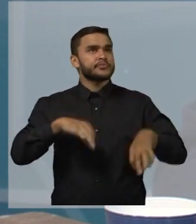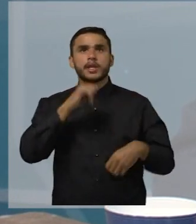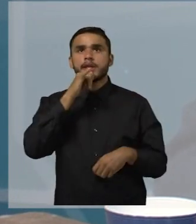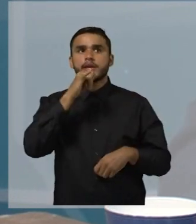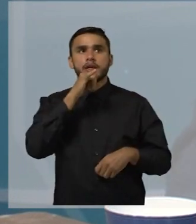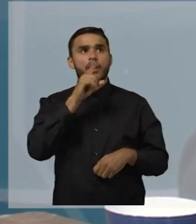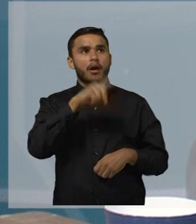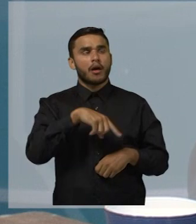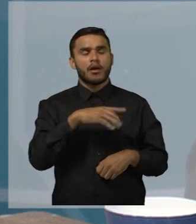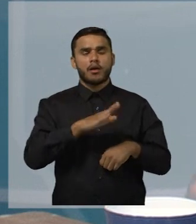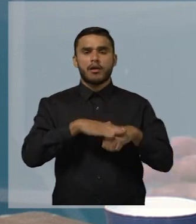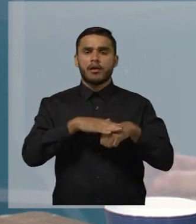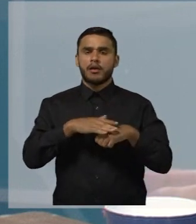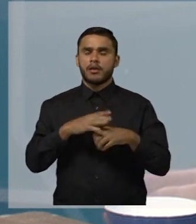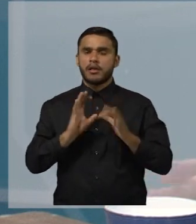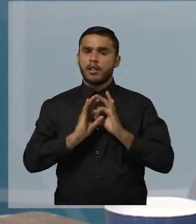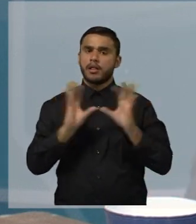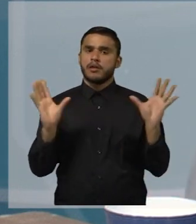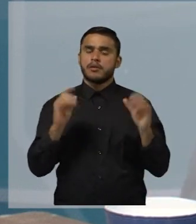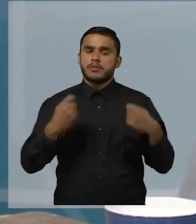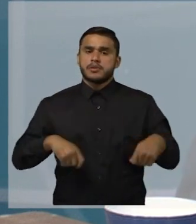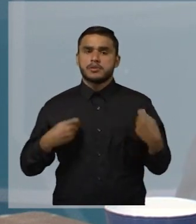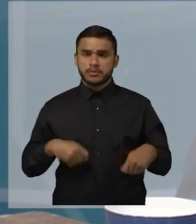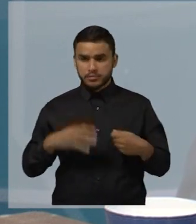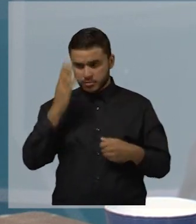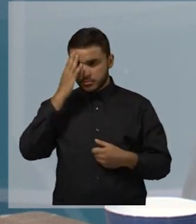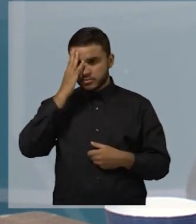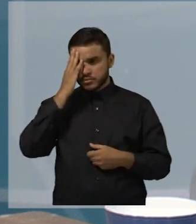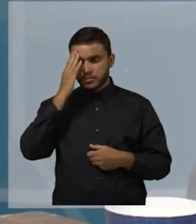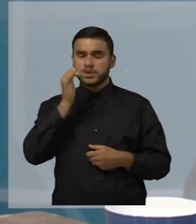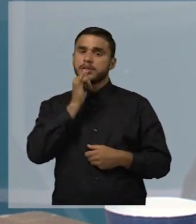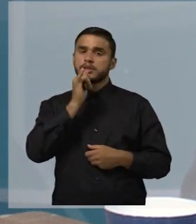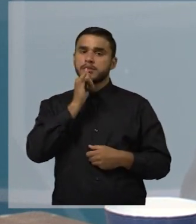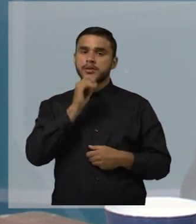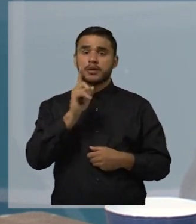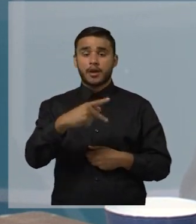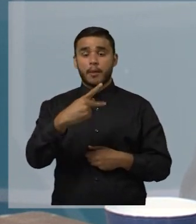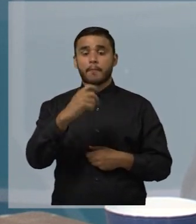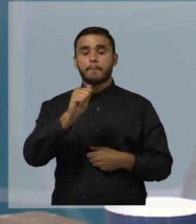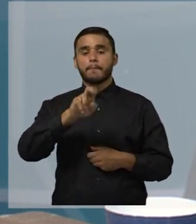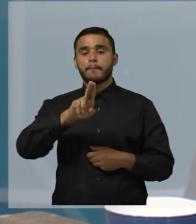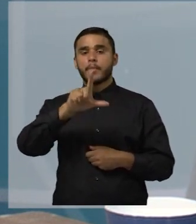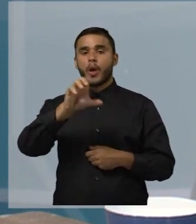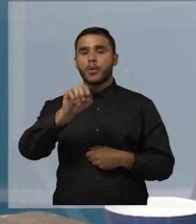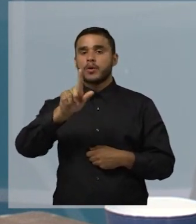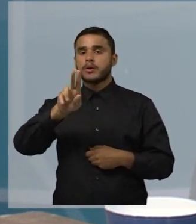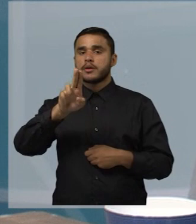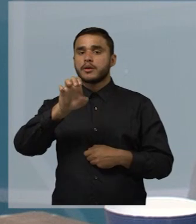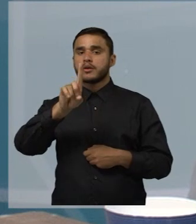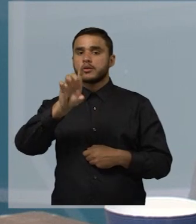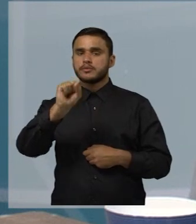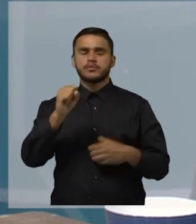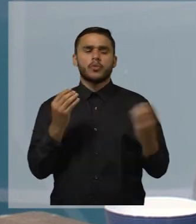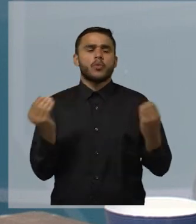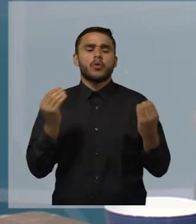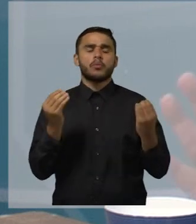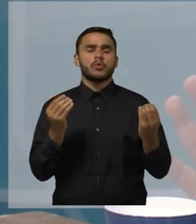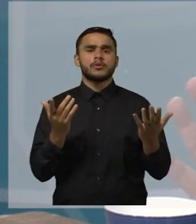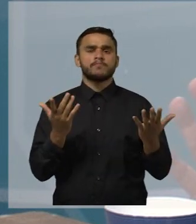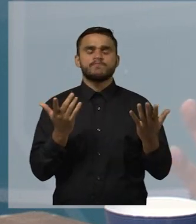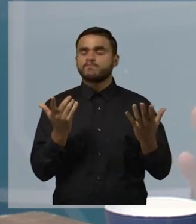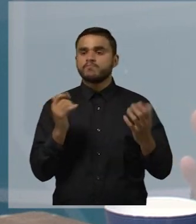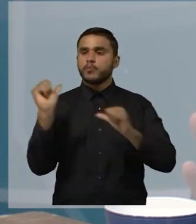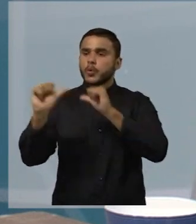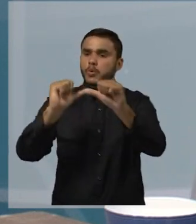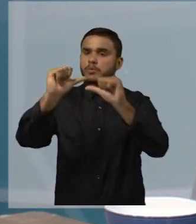previdência, mas através, vamos dizer, da prática liberal que a escola Paulo Guedes